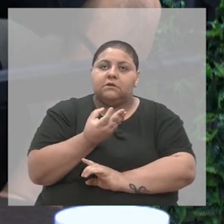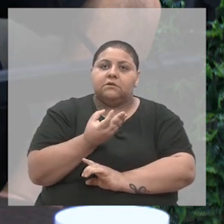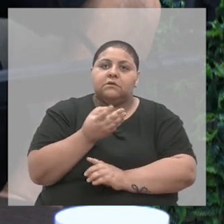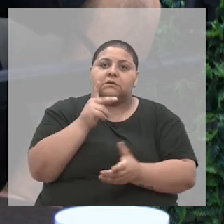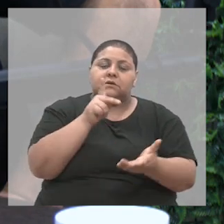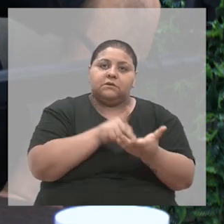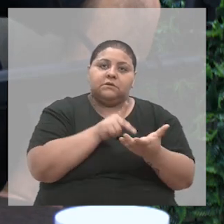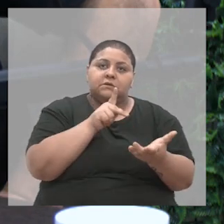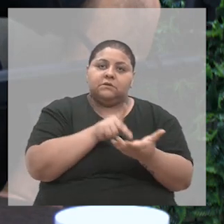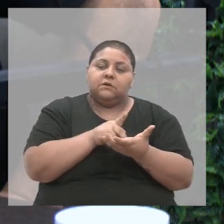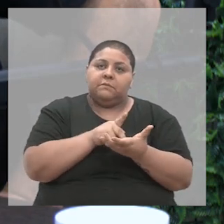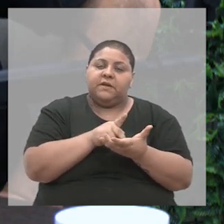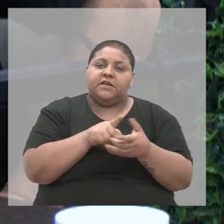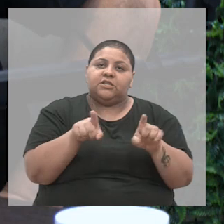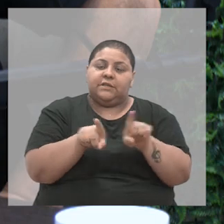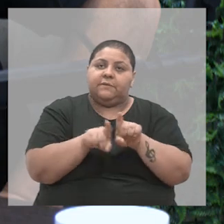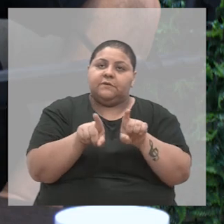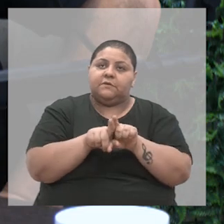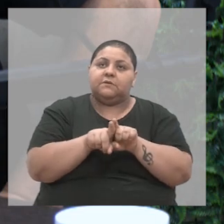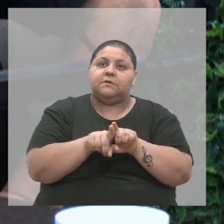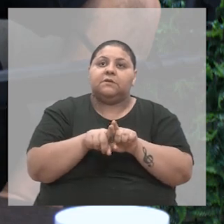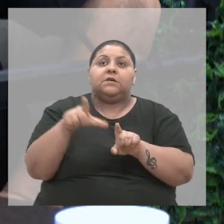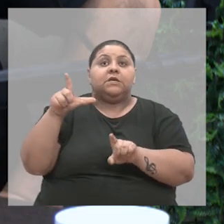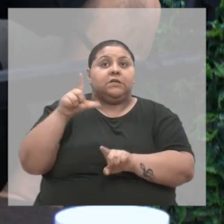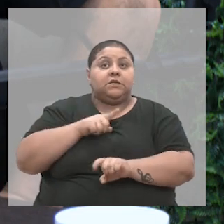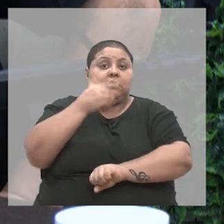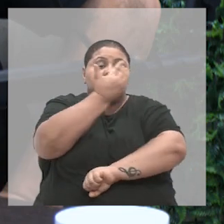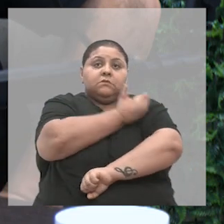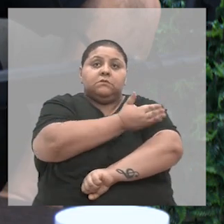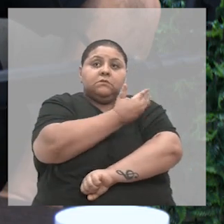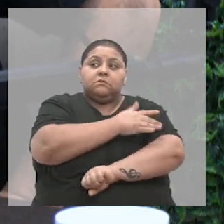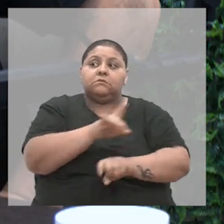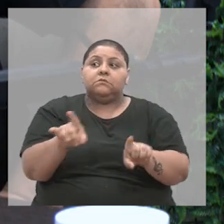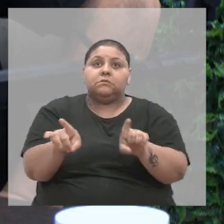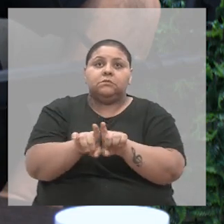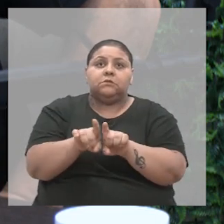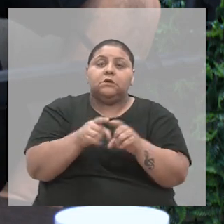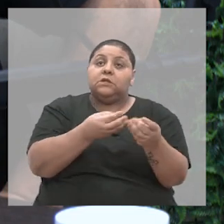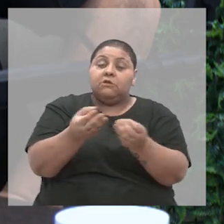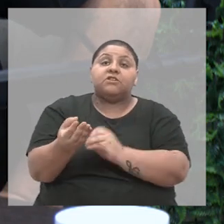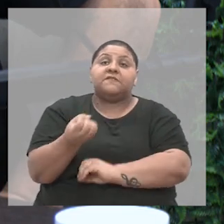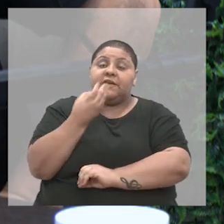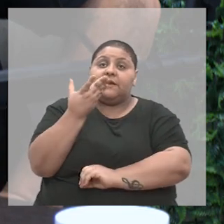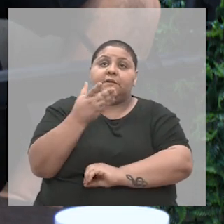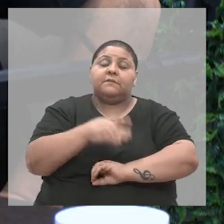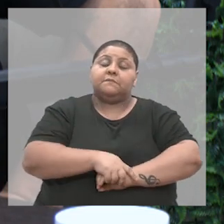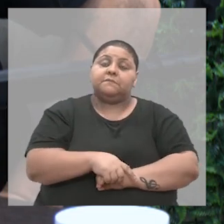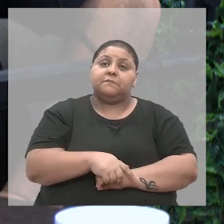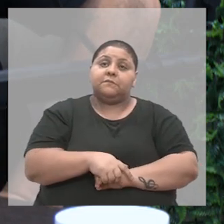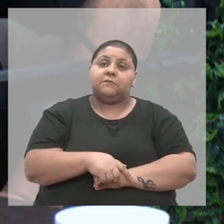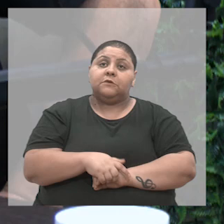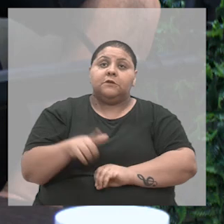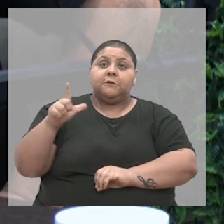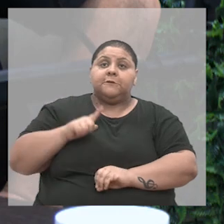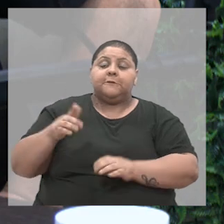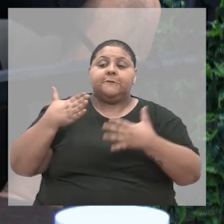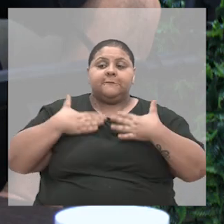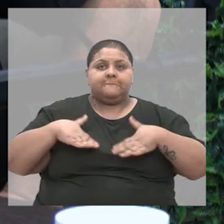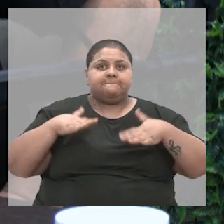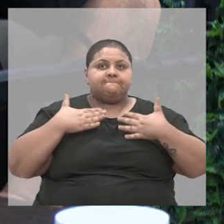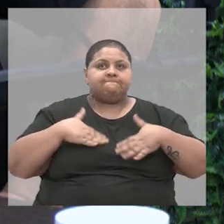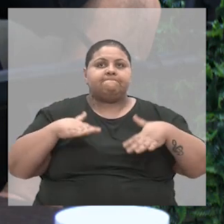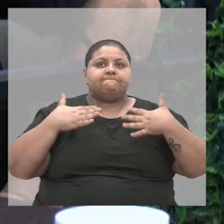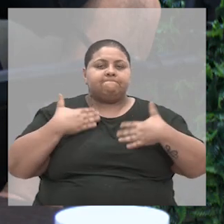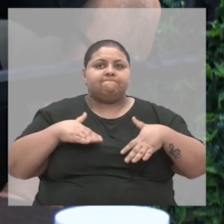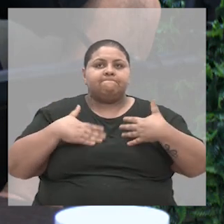na verdade, porque eu tenho o Fonseca que me puxa muito também. Me puxa muito. E é muito bom isso, porque às vezes quando o cara tá numa zona de conforto